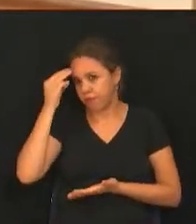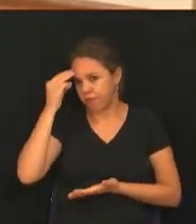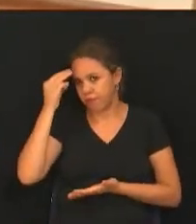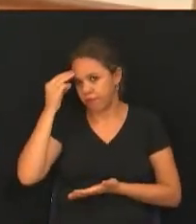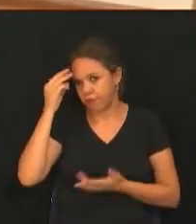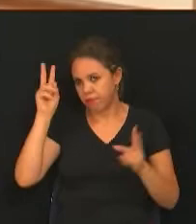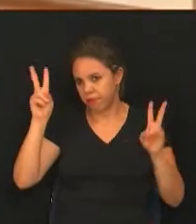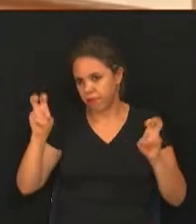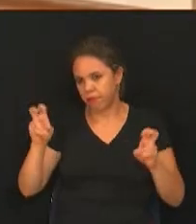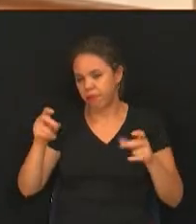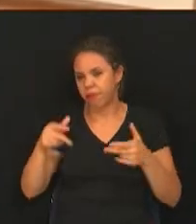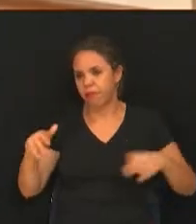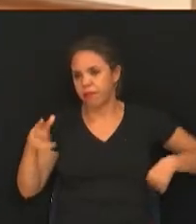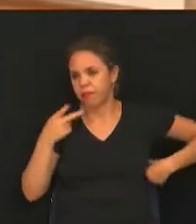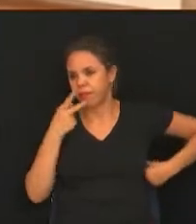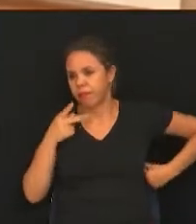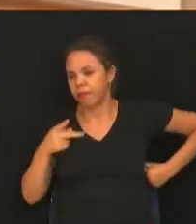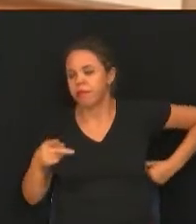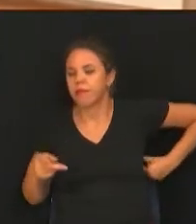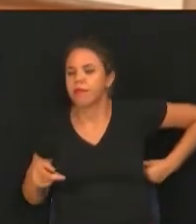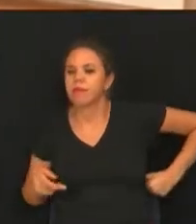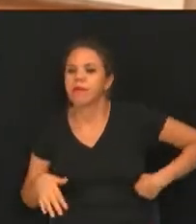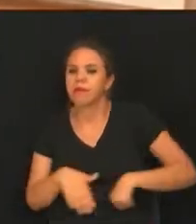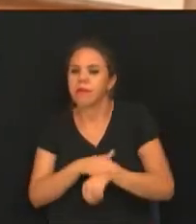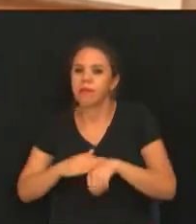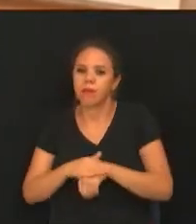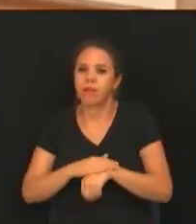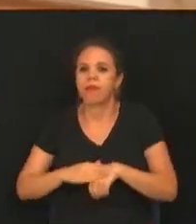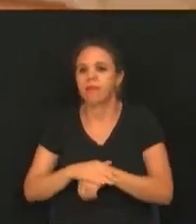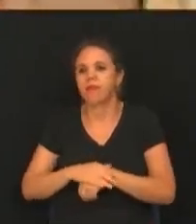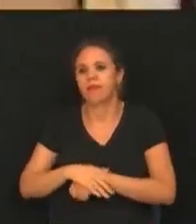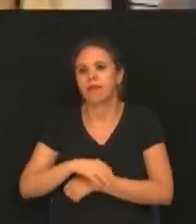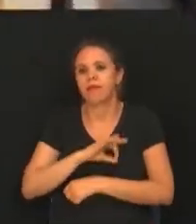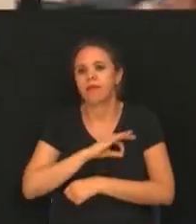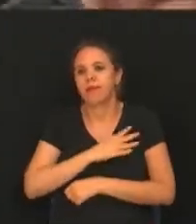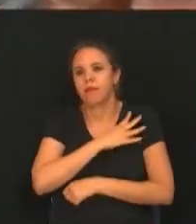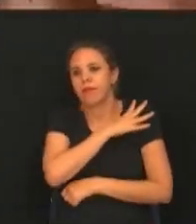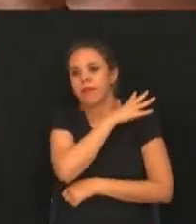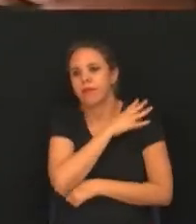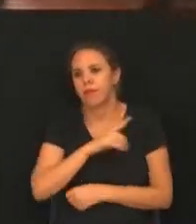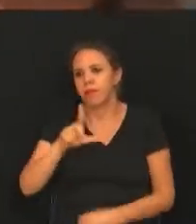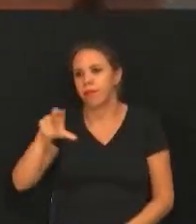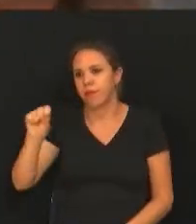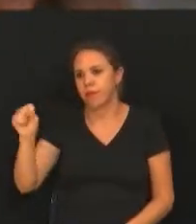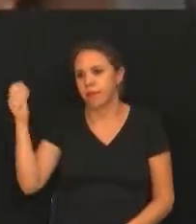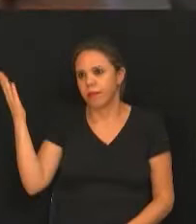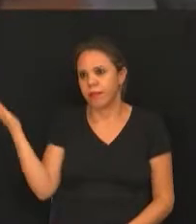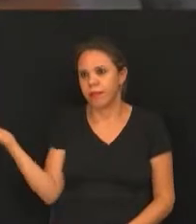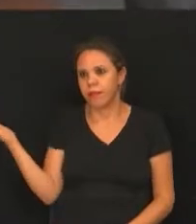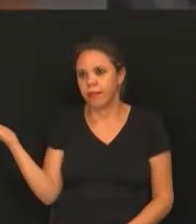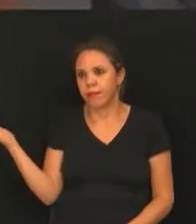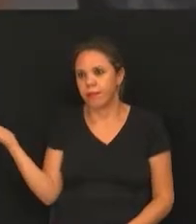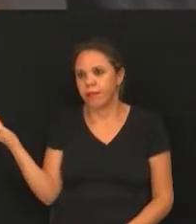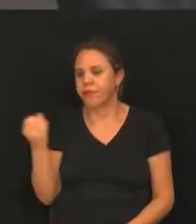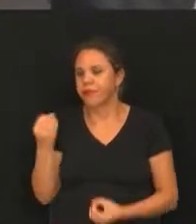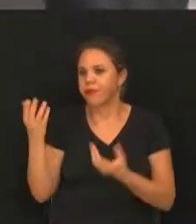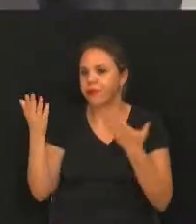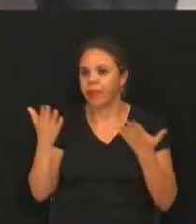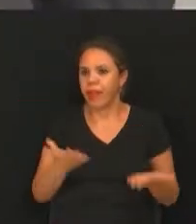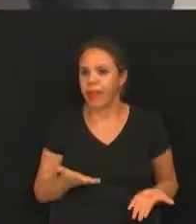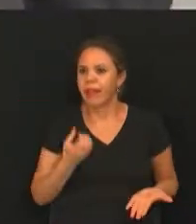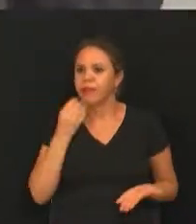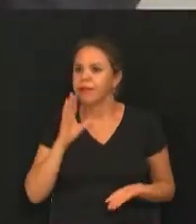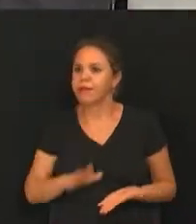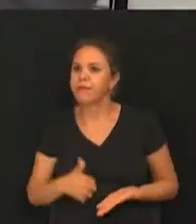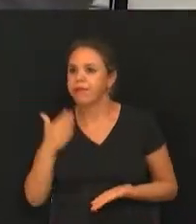essas memórias nós conversamos agora com o sargento aqui do Corpo de Bombeiros, Luiz Carlos de Cara. Sargento, seja bem-vindo, uma boa tarde,